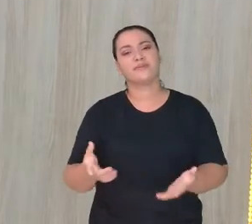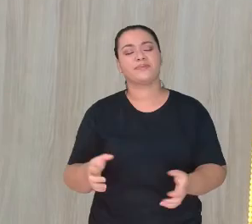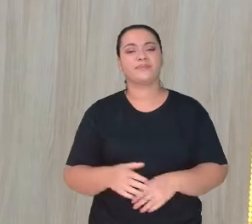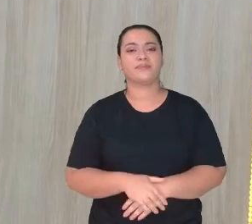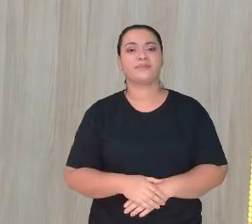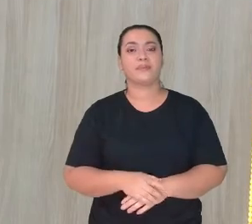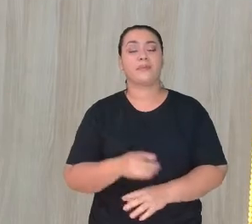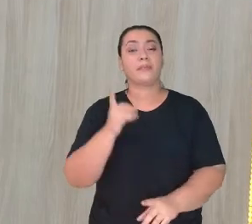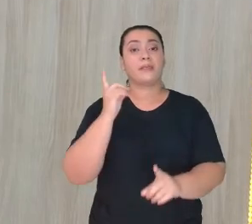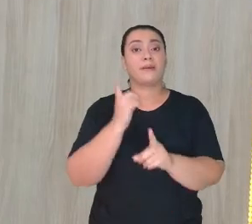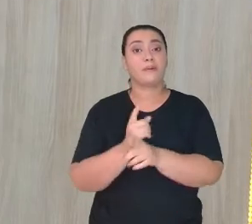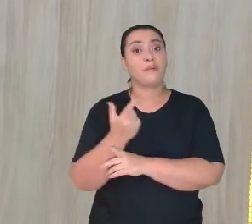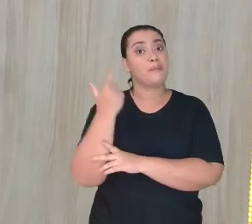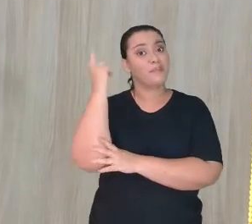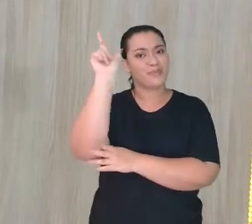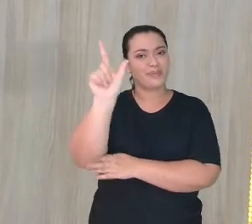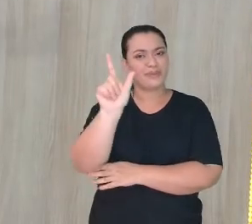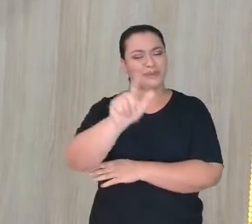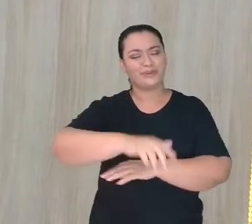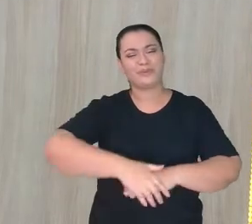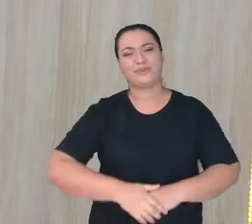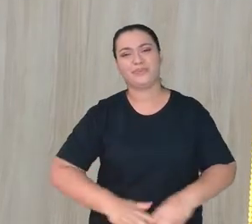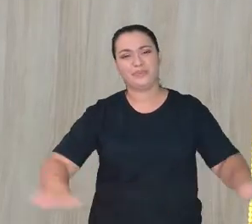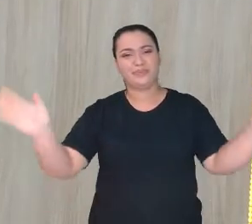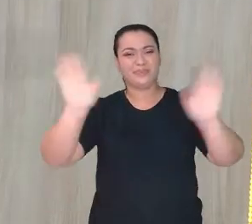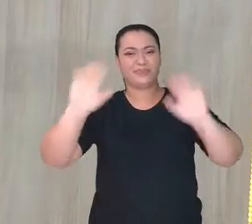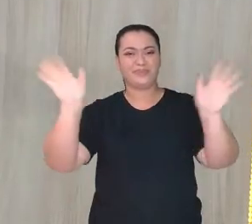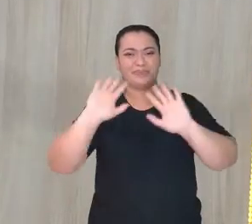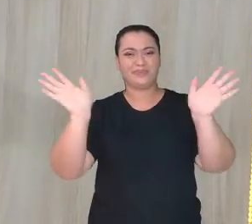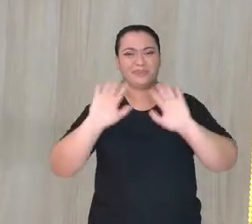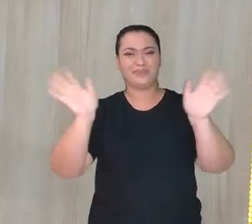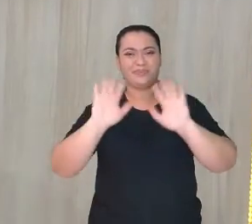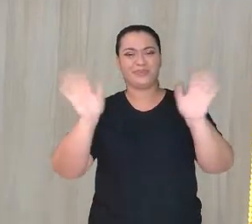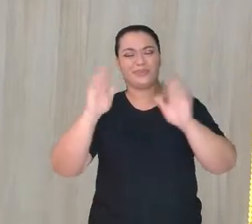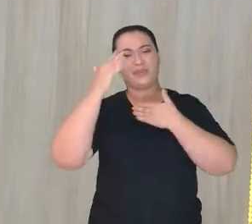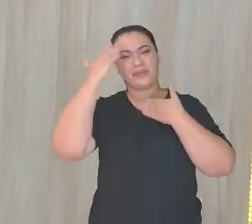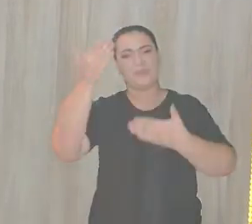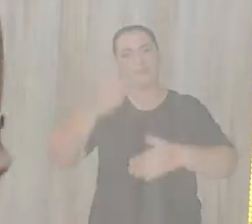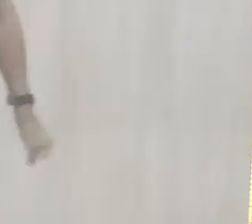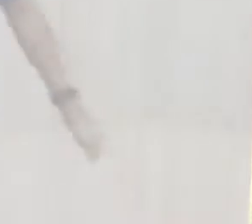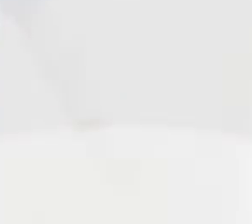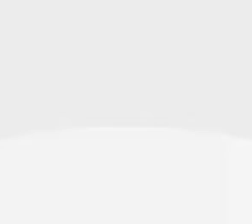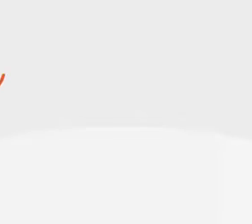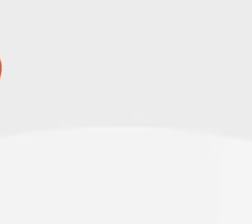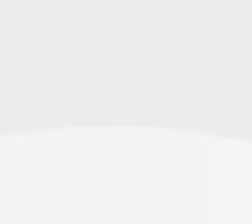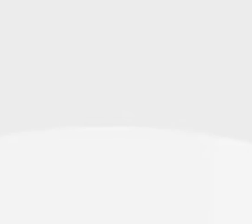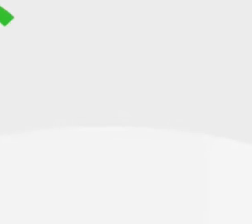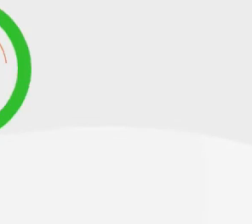e até as cenas do próximo capítulo. Tchau, tchau, valeu!